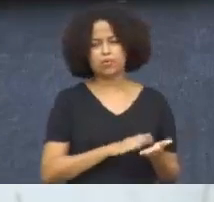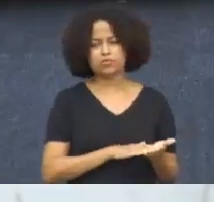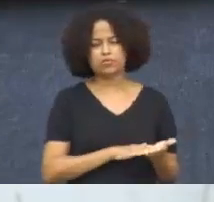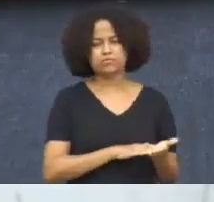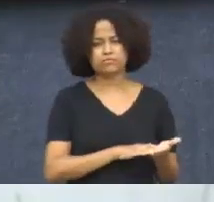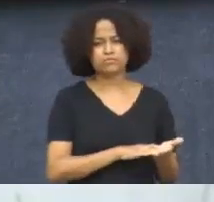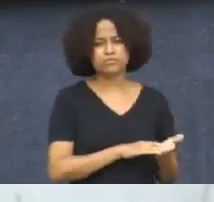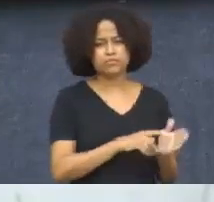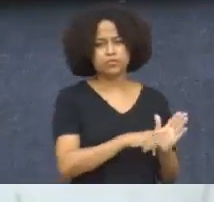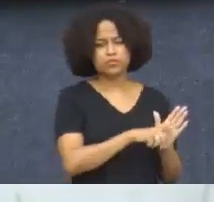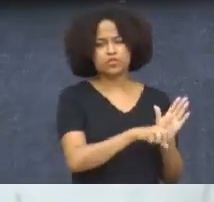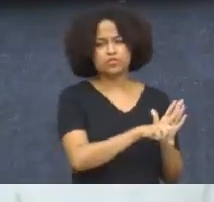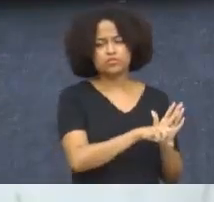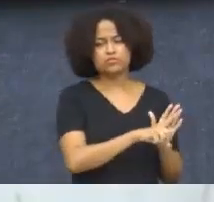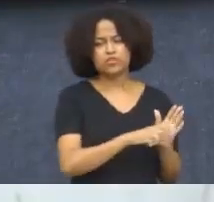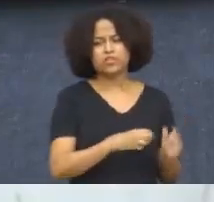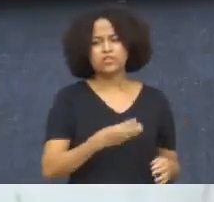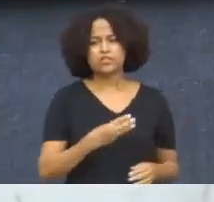Projeto de lei número